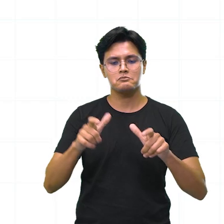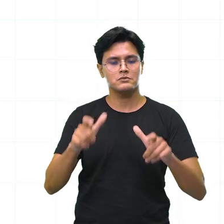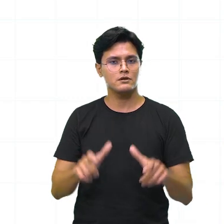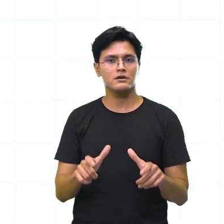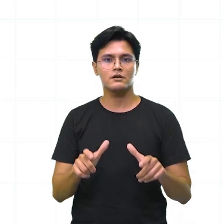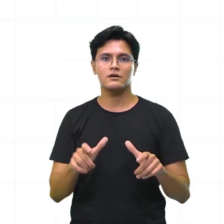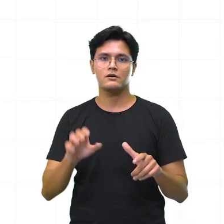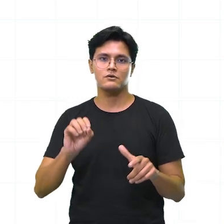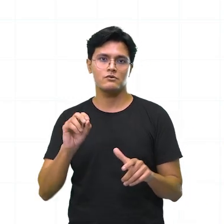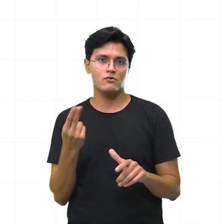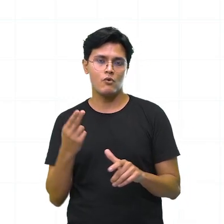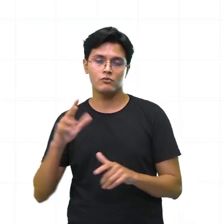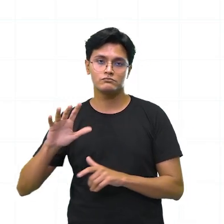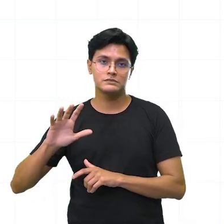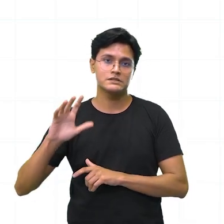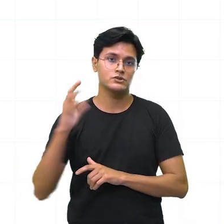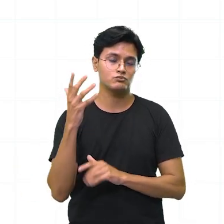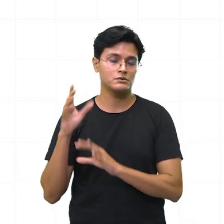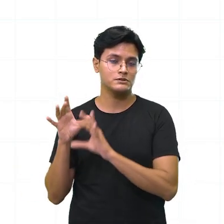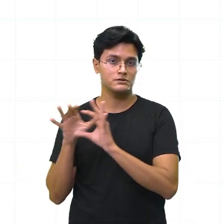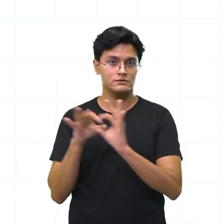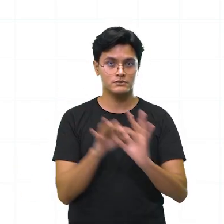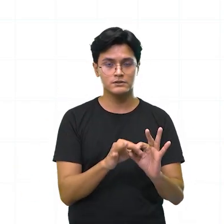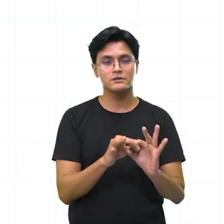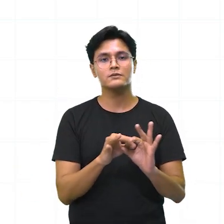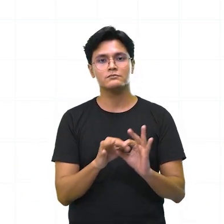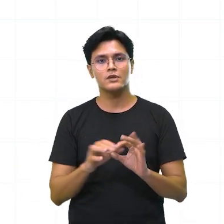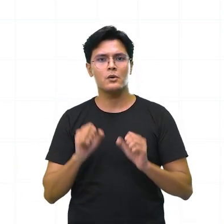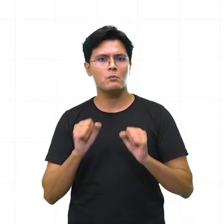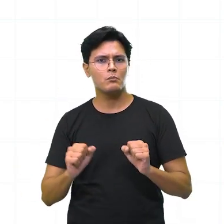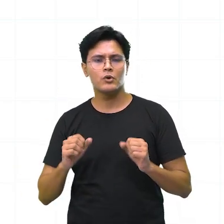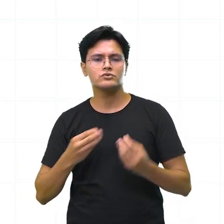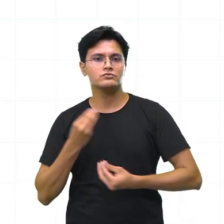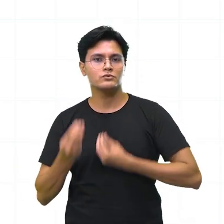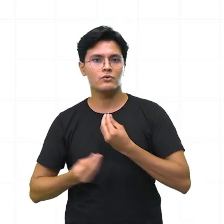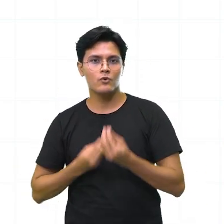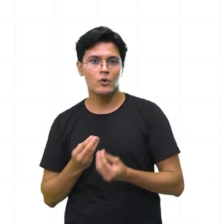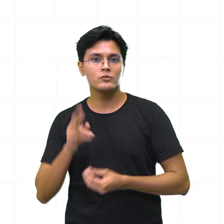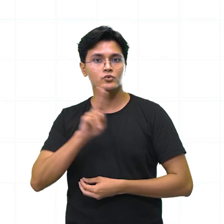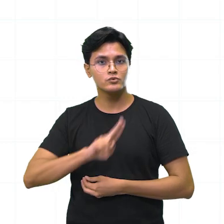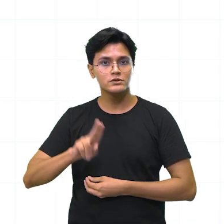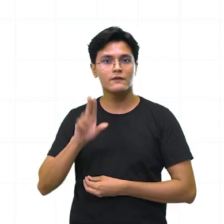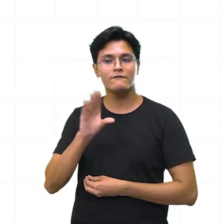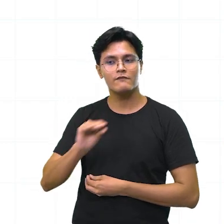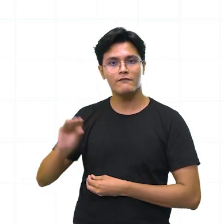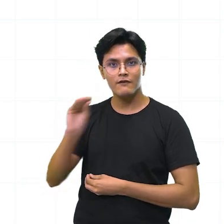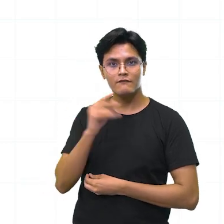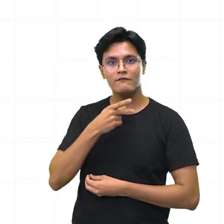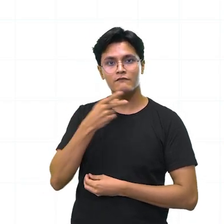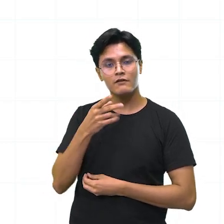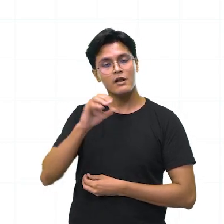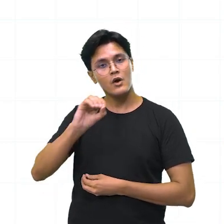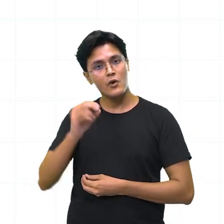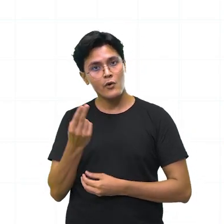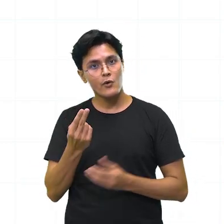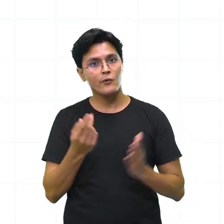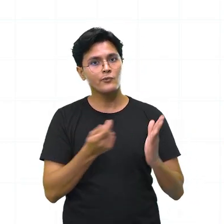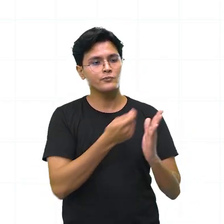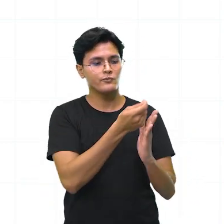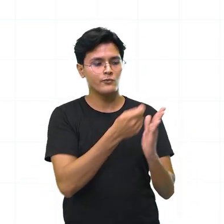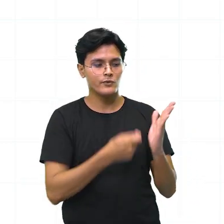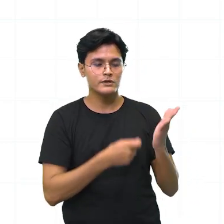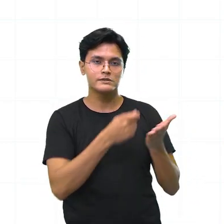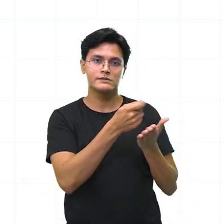ou situação. Isso pode ser feito pela fala ou pela escrita.